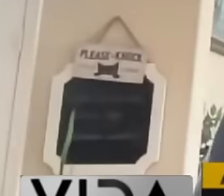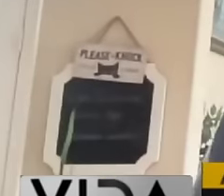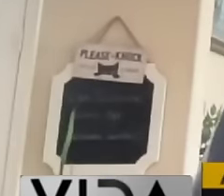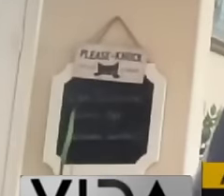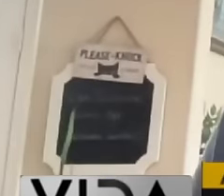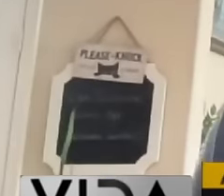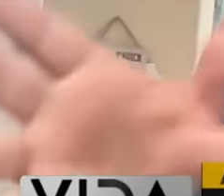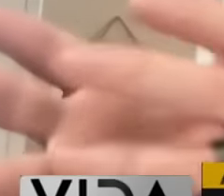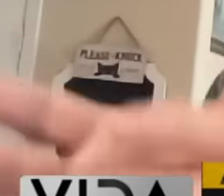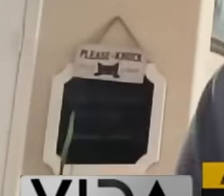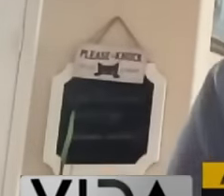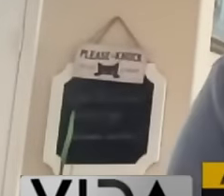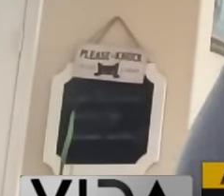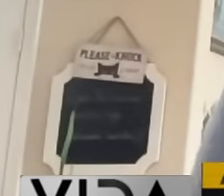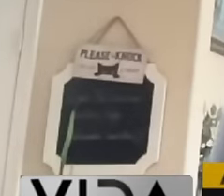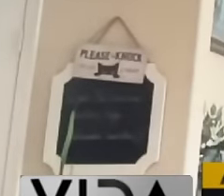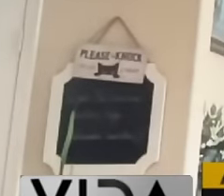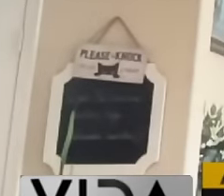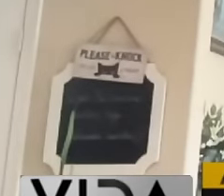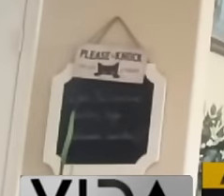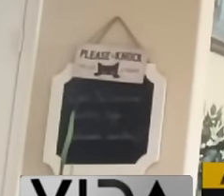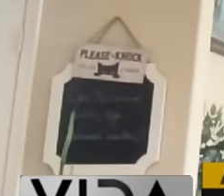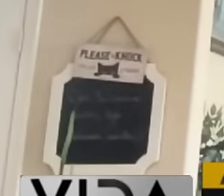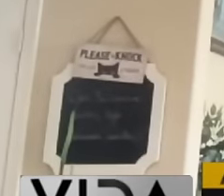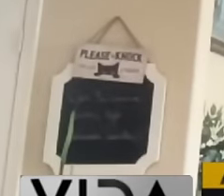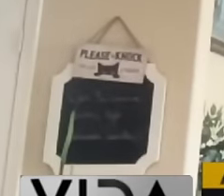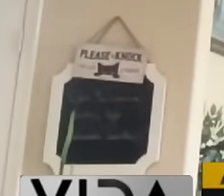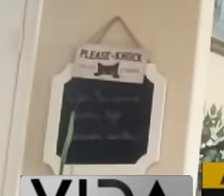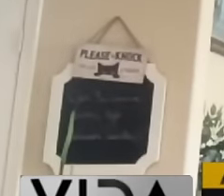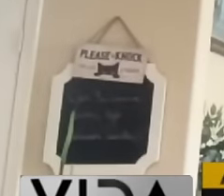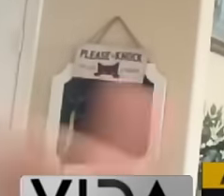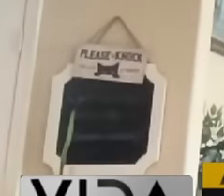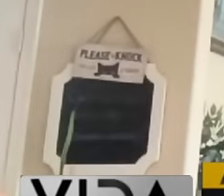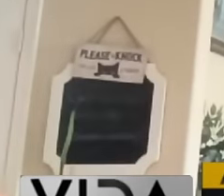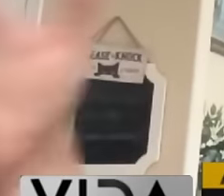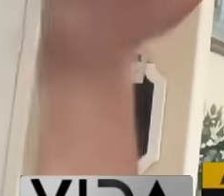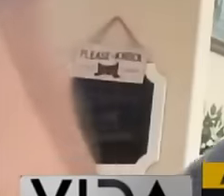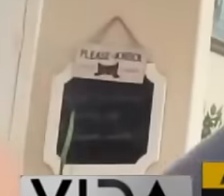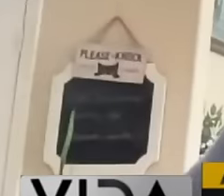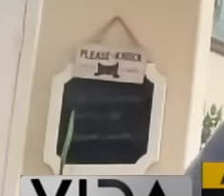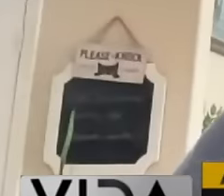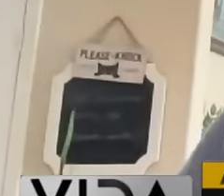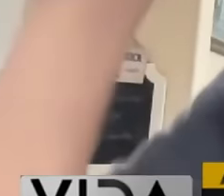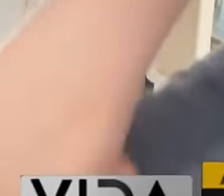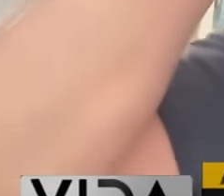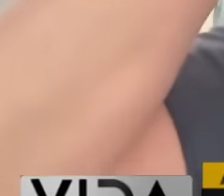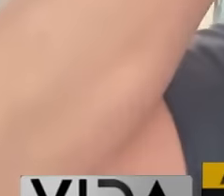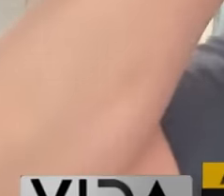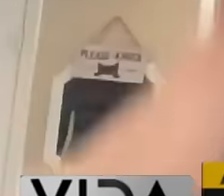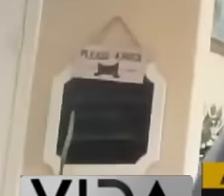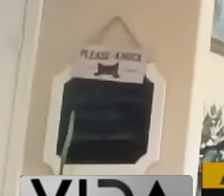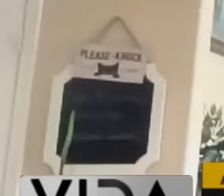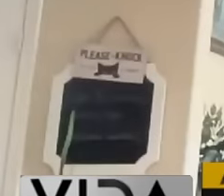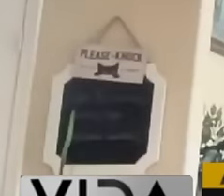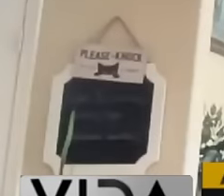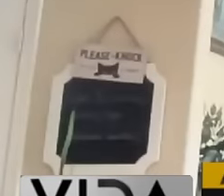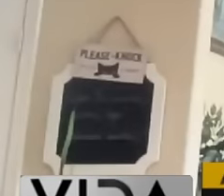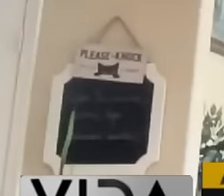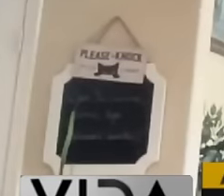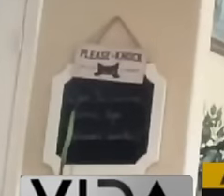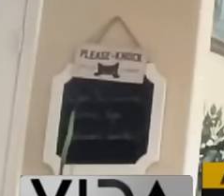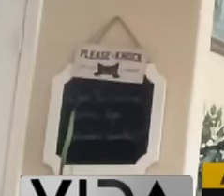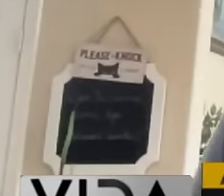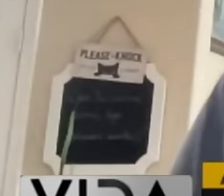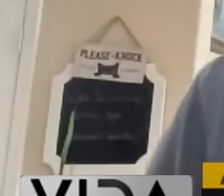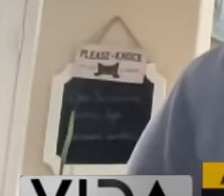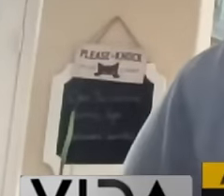foram políticas. As perguntas feitas nos Estados Unidos foram imigratórias. Claro, você quer saber quem está entrando. E outra coisa muito forte também,